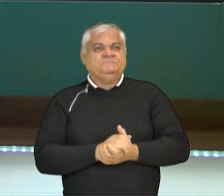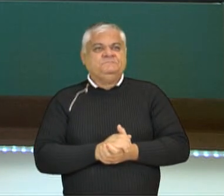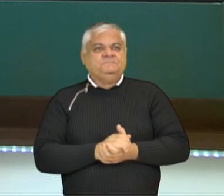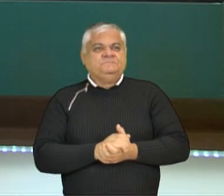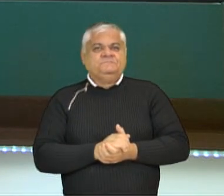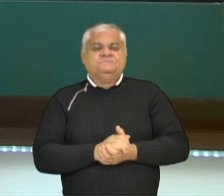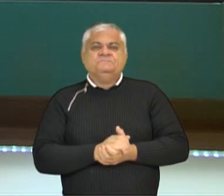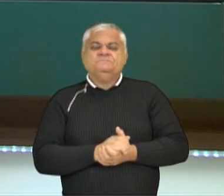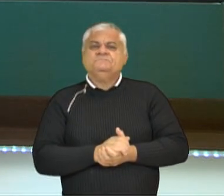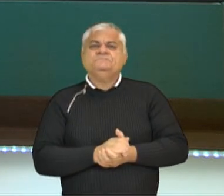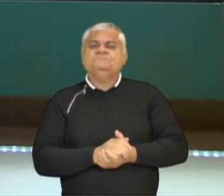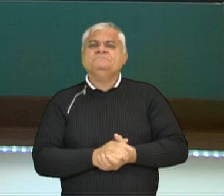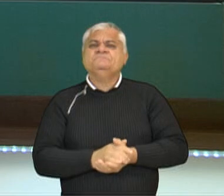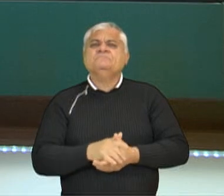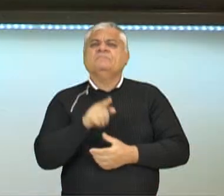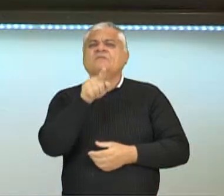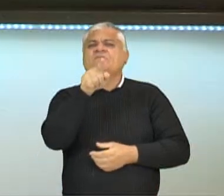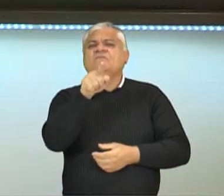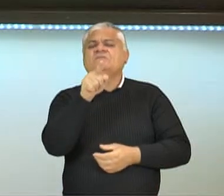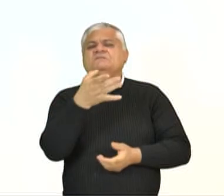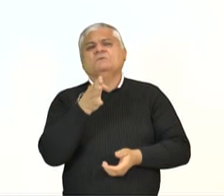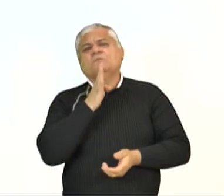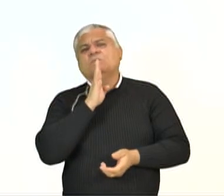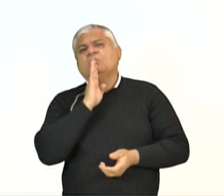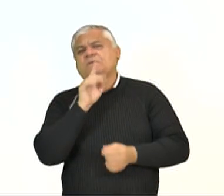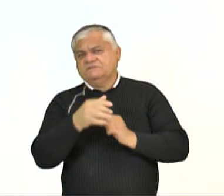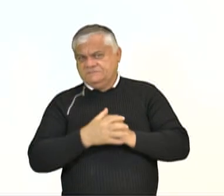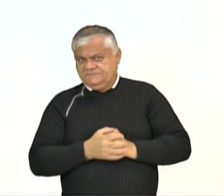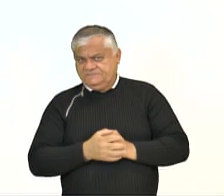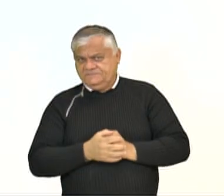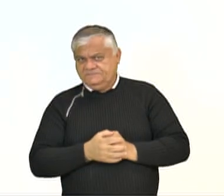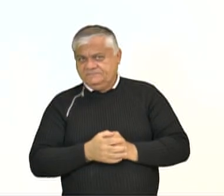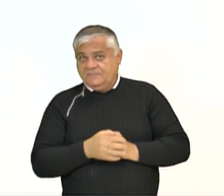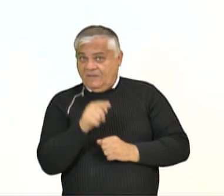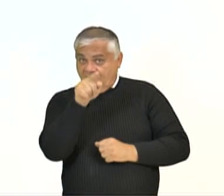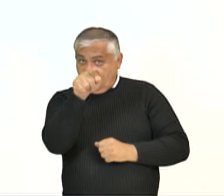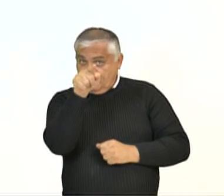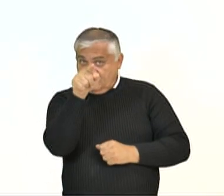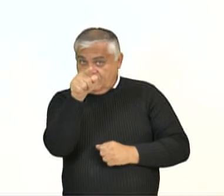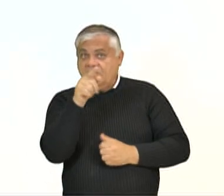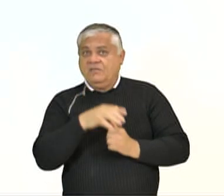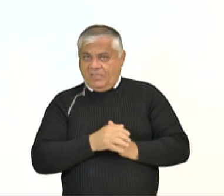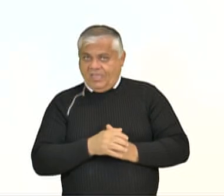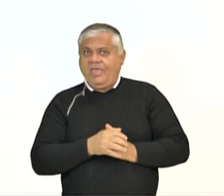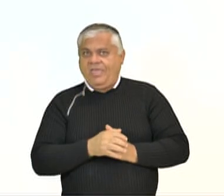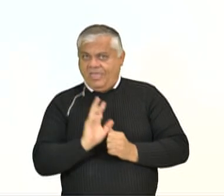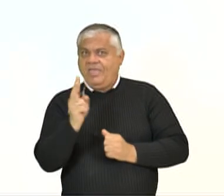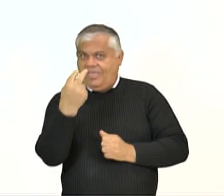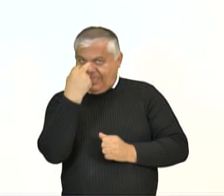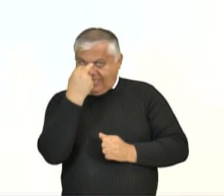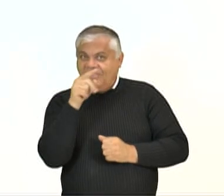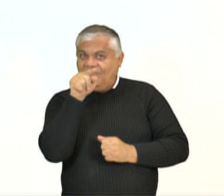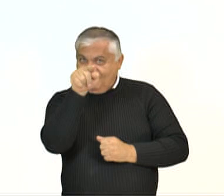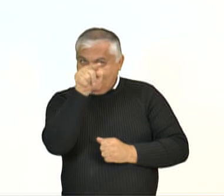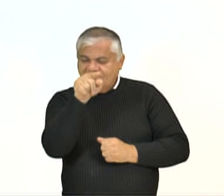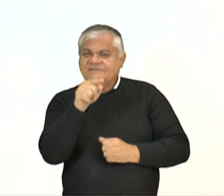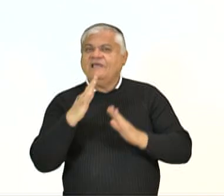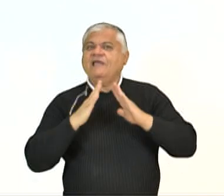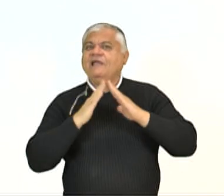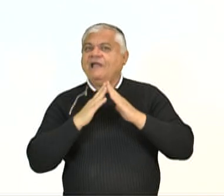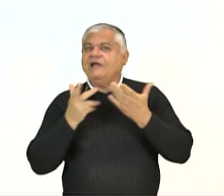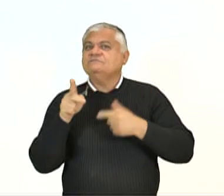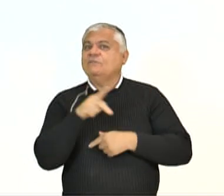E vamos falar um pouquinho sobre o que vocês sabem. Você aluno, você professor, você aí em